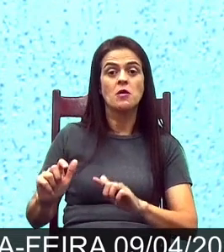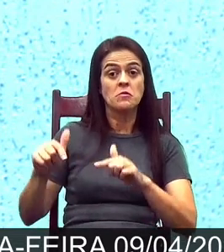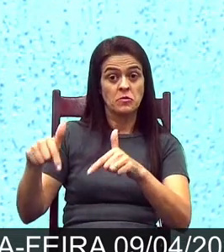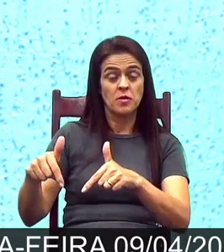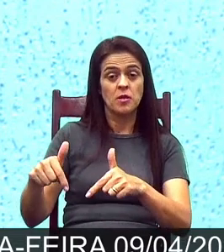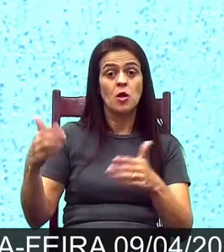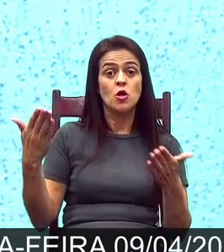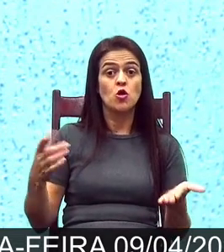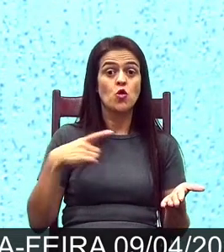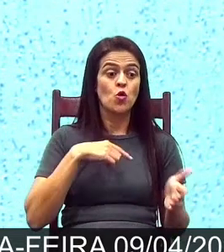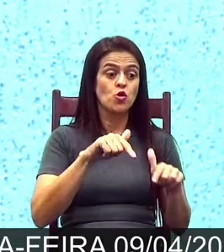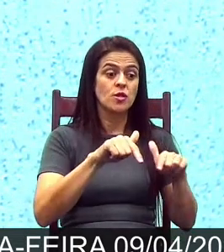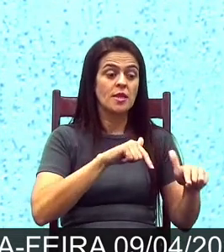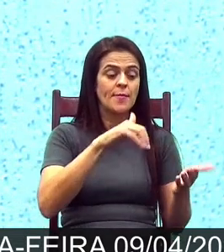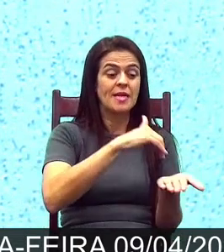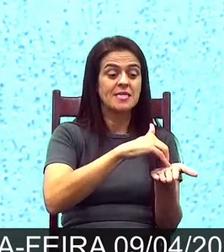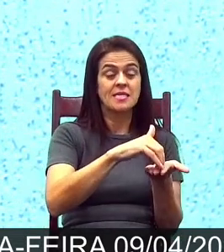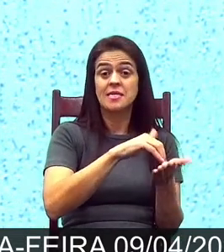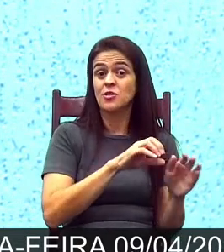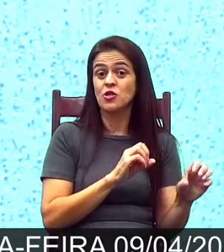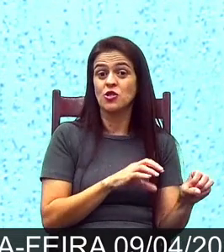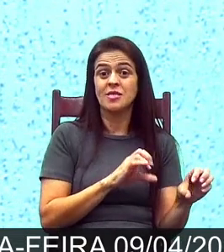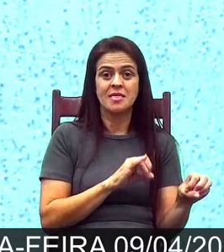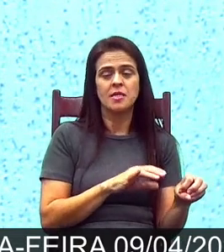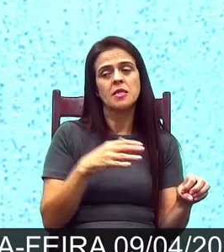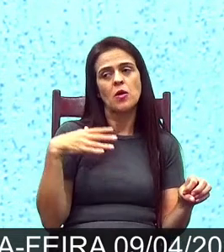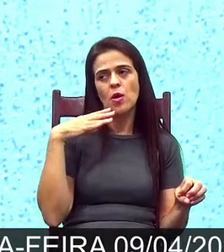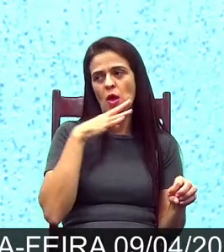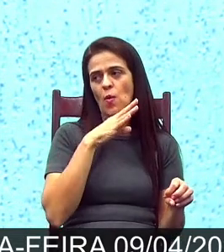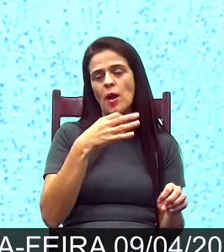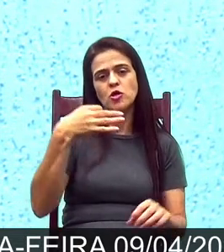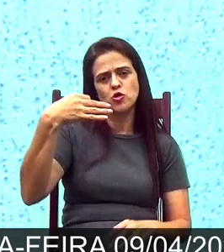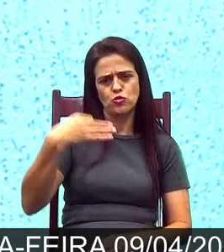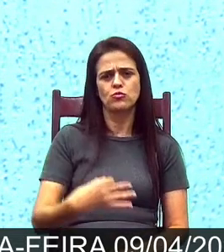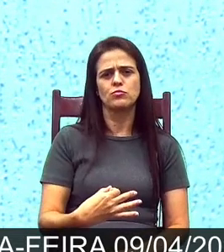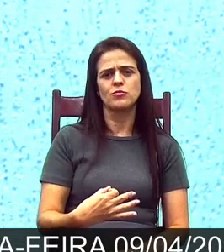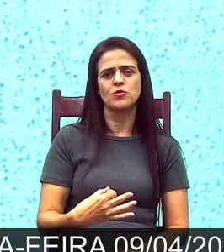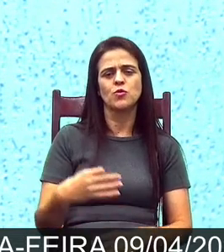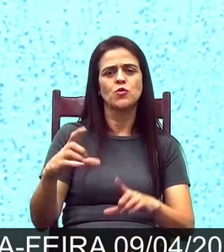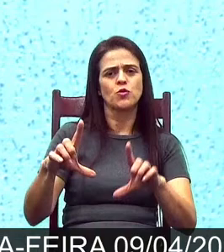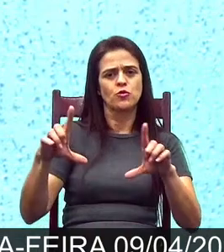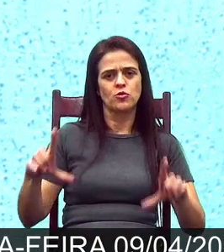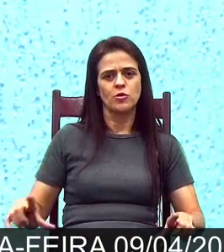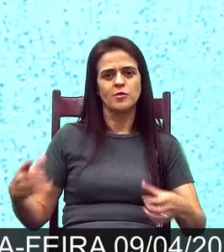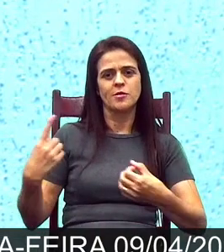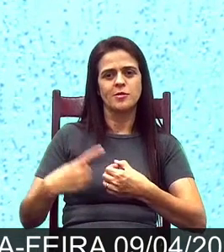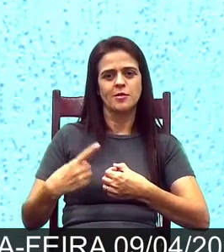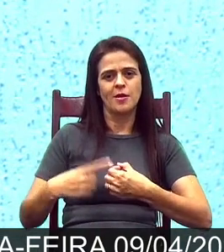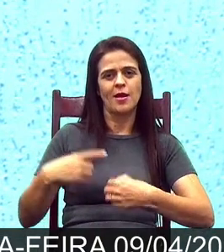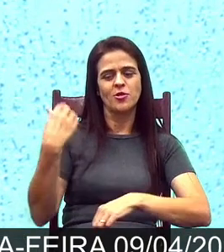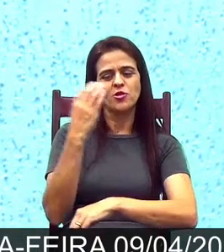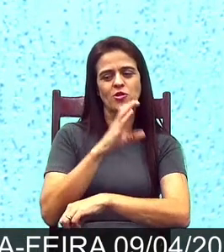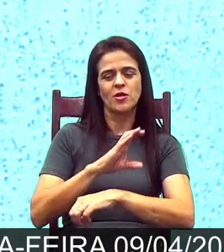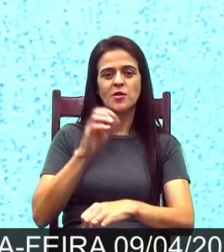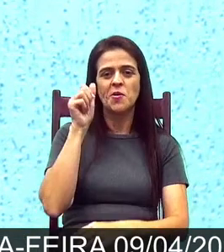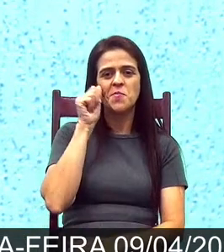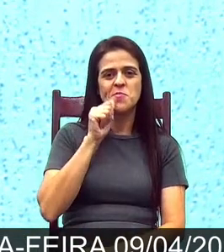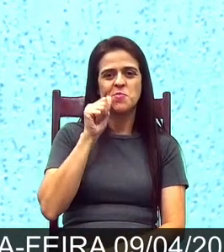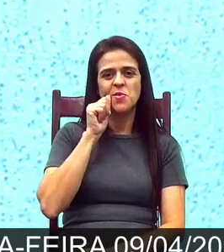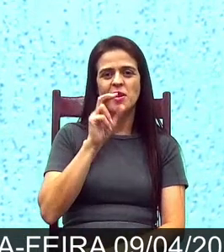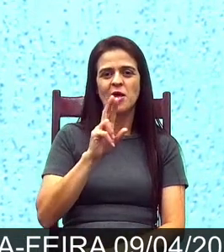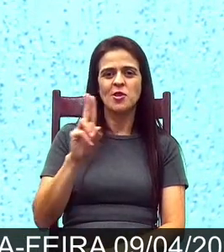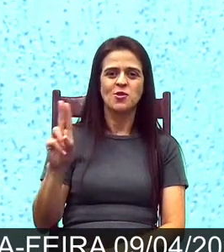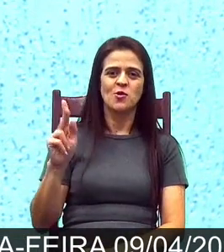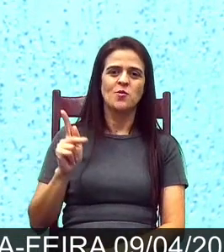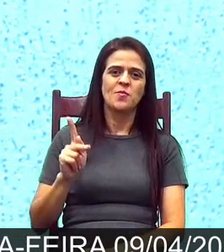uma pasta ali na Secretaria de Educação. Então, nada mais justo de um título de cidadania a Kelly. E com